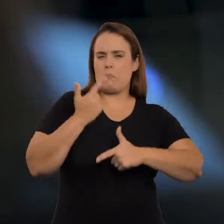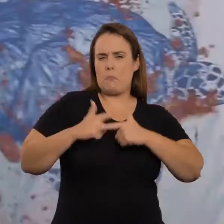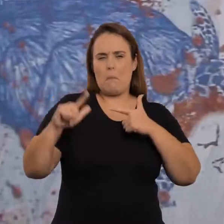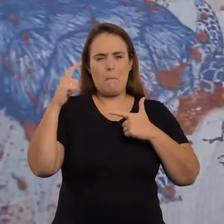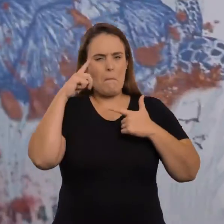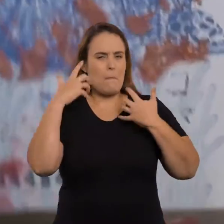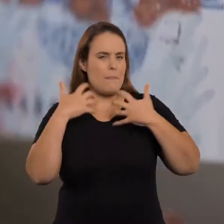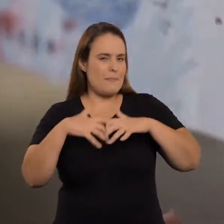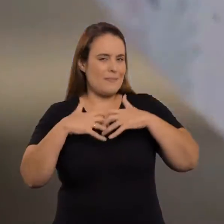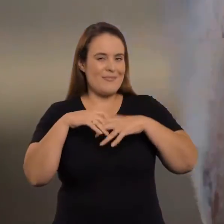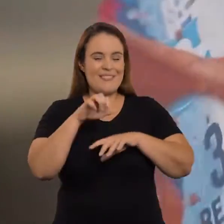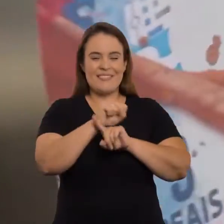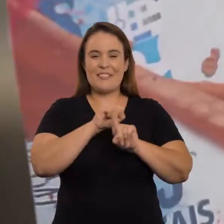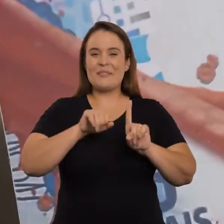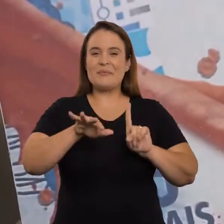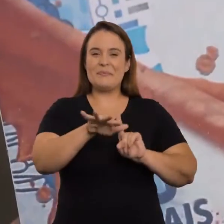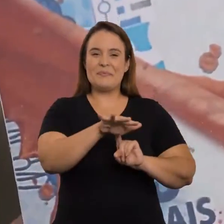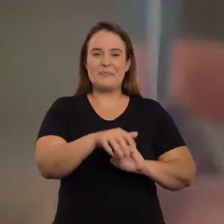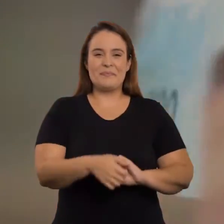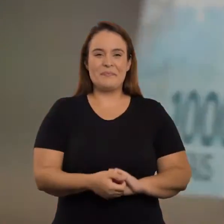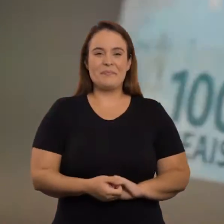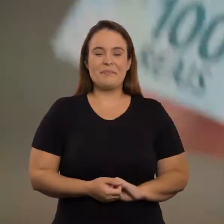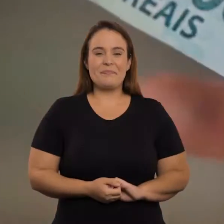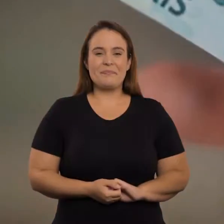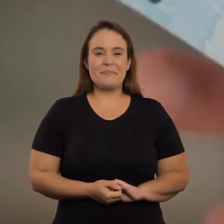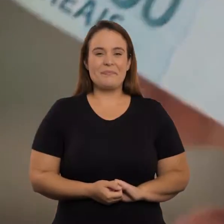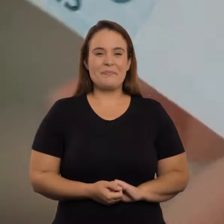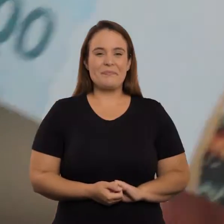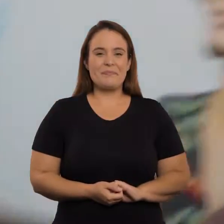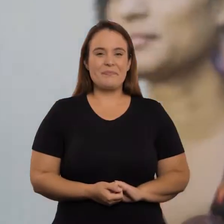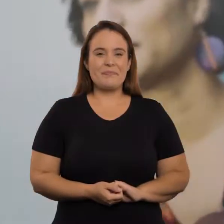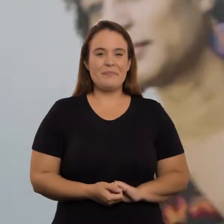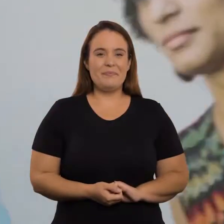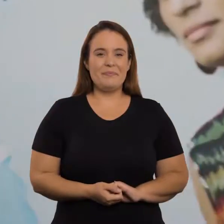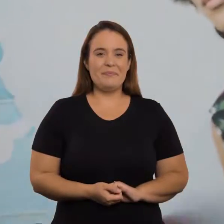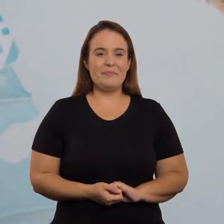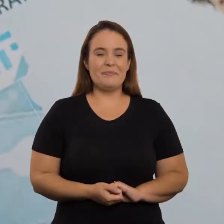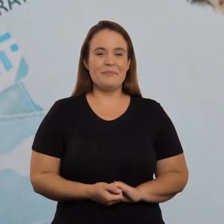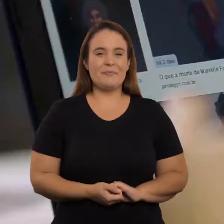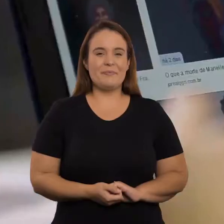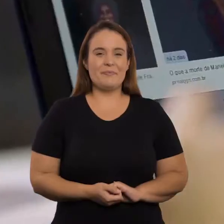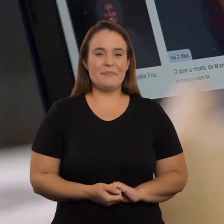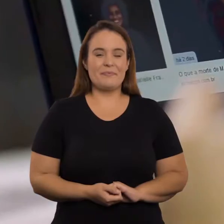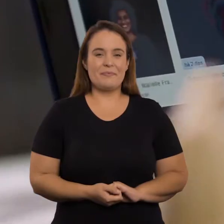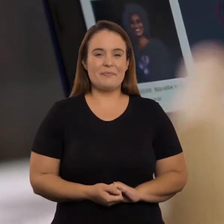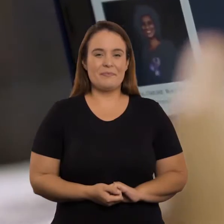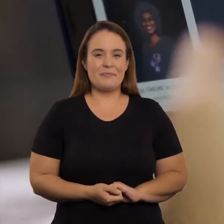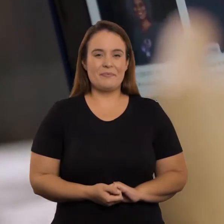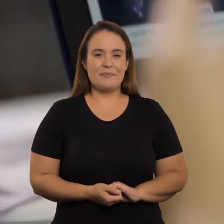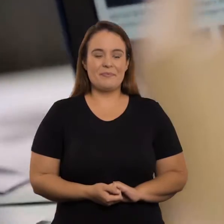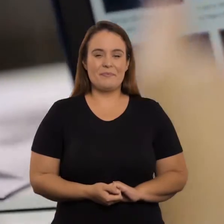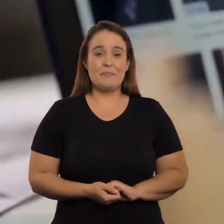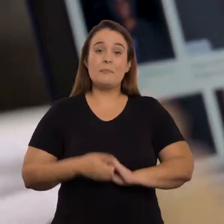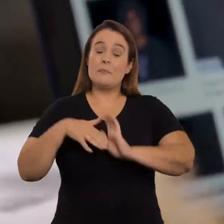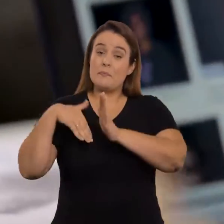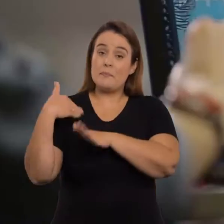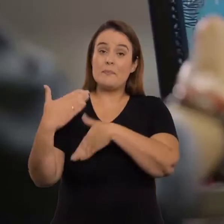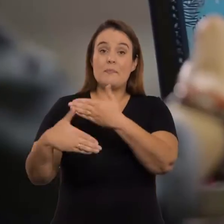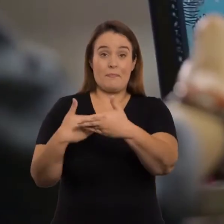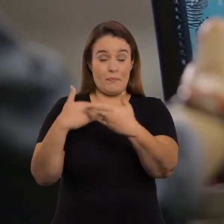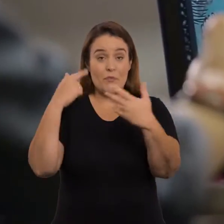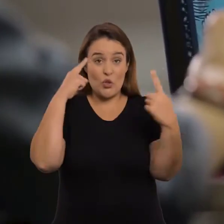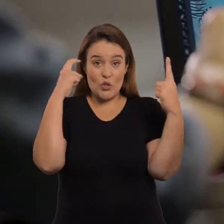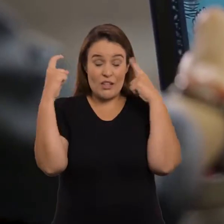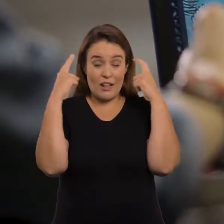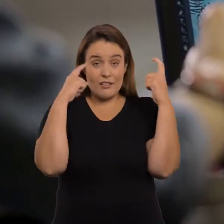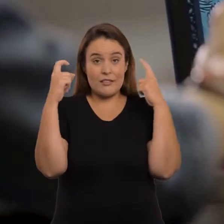da sociedade. Trabalhos em arte, cópias de cédulas de real com intervenções artísticas. Esses processos de criação que